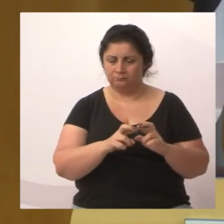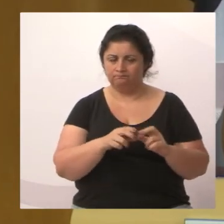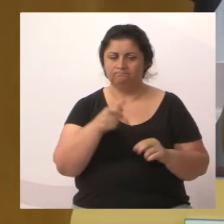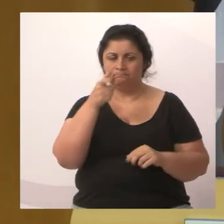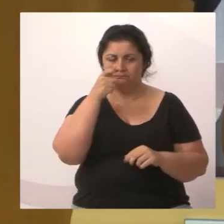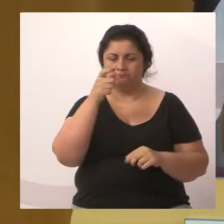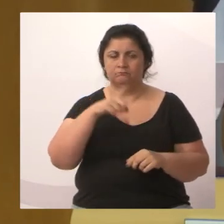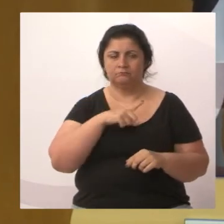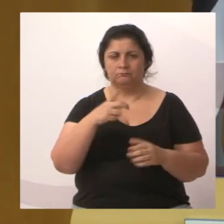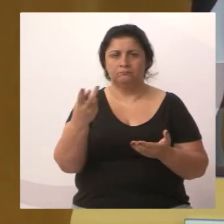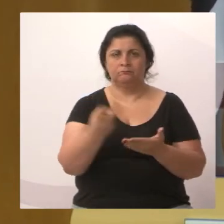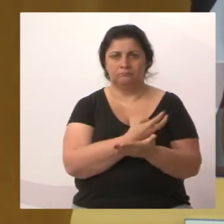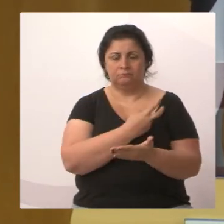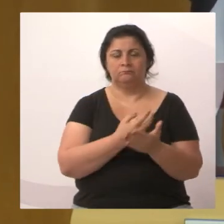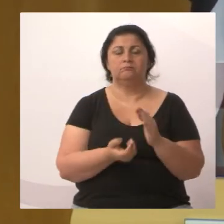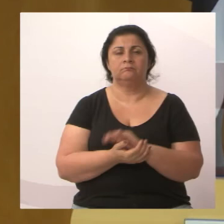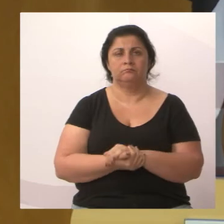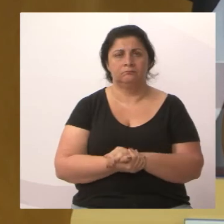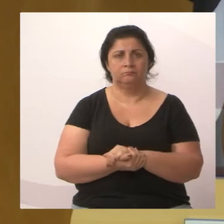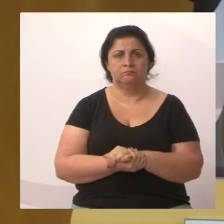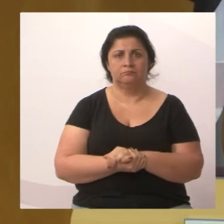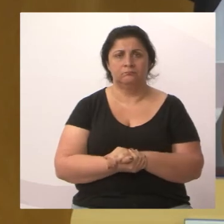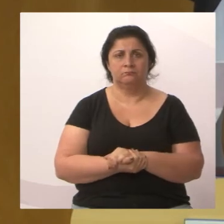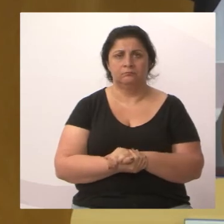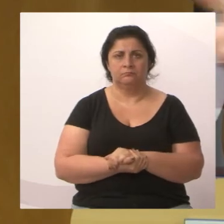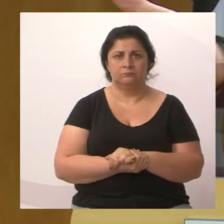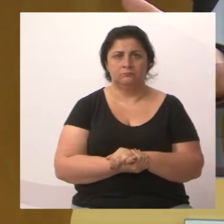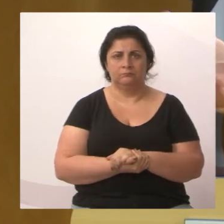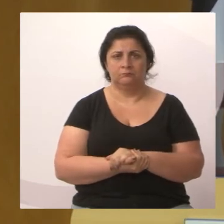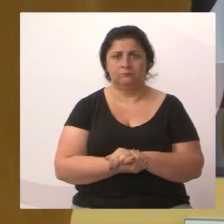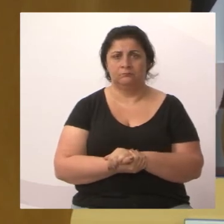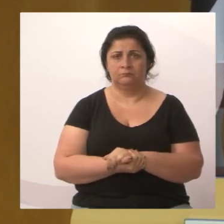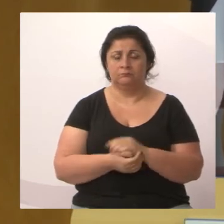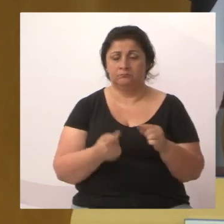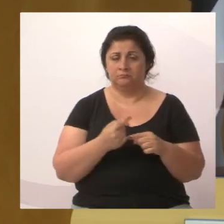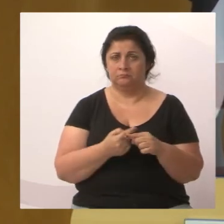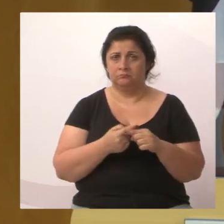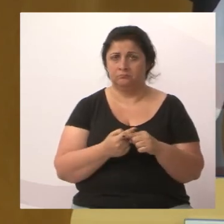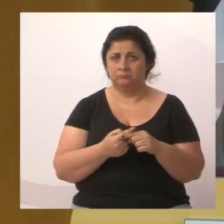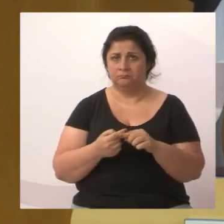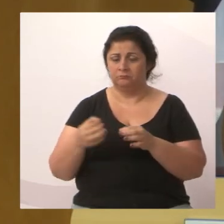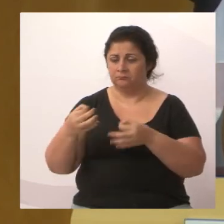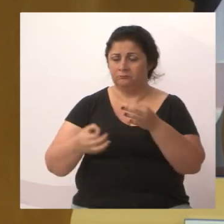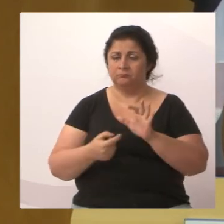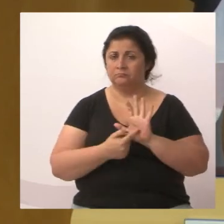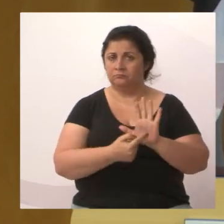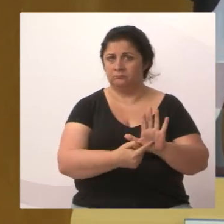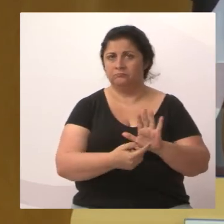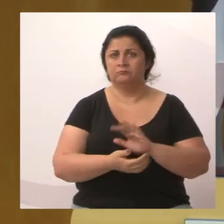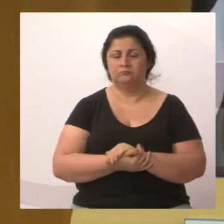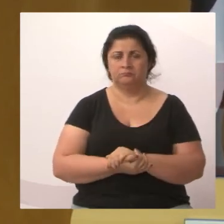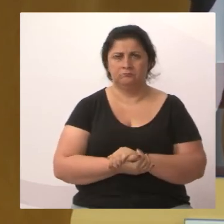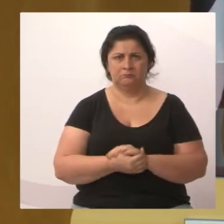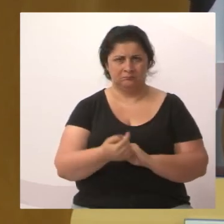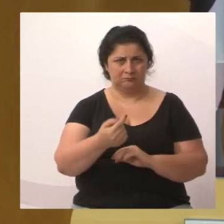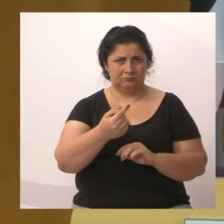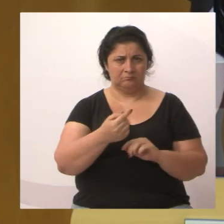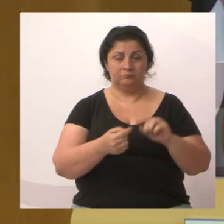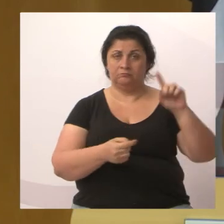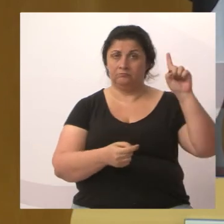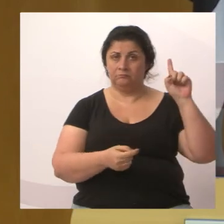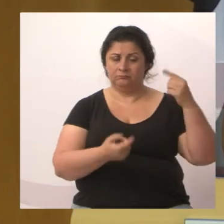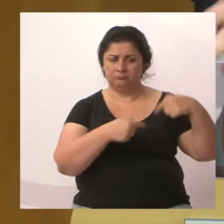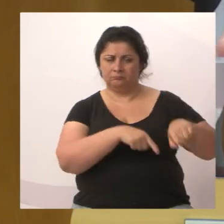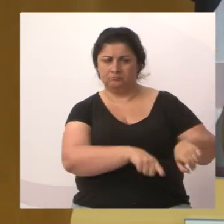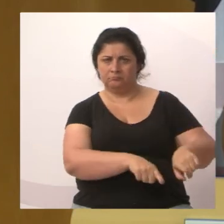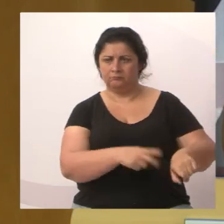erros, a perícia foi de acordo com o apontamento do Tribunal de Contas. E eu vou ser contra as duas